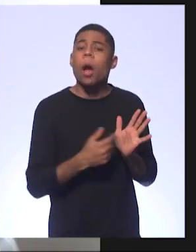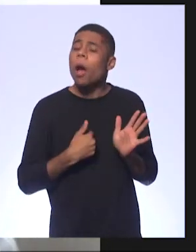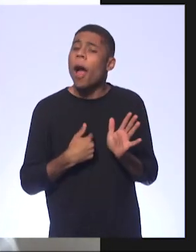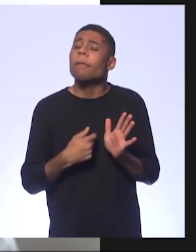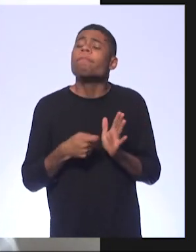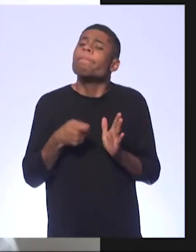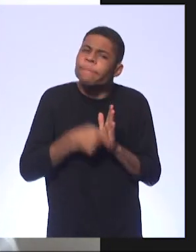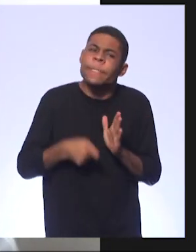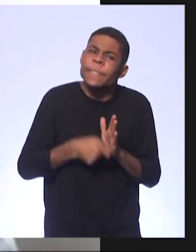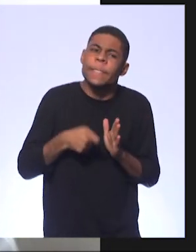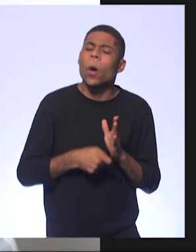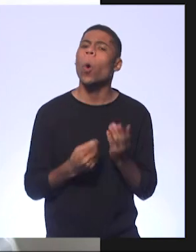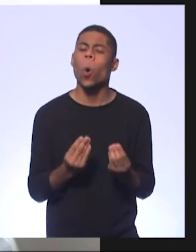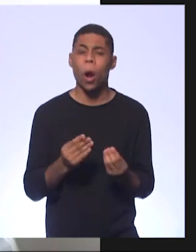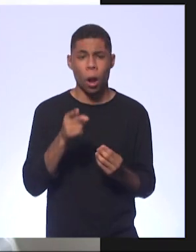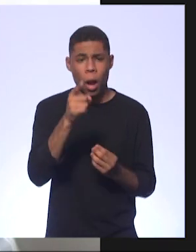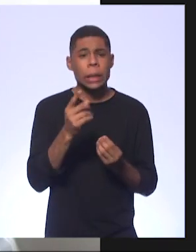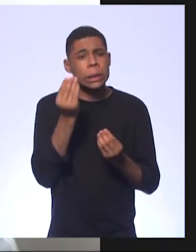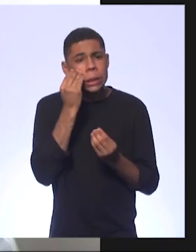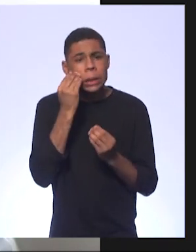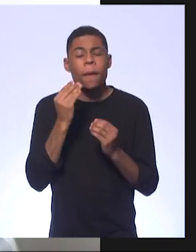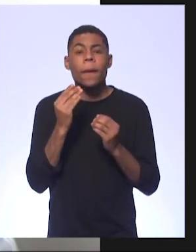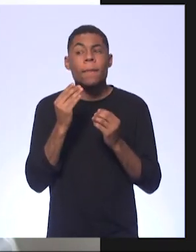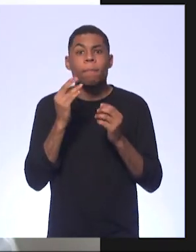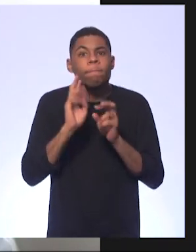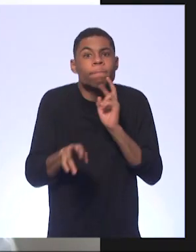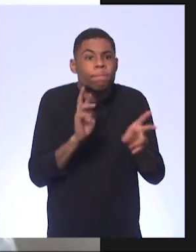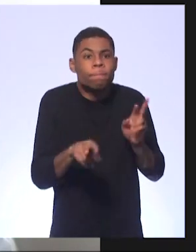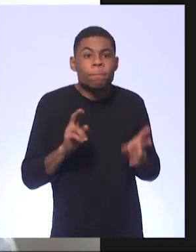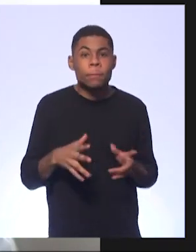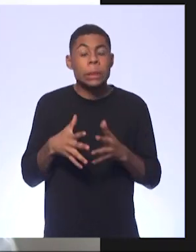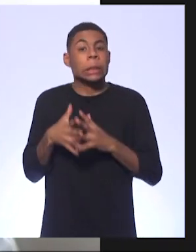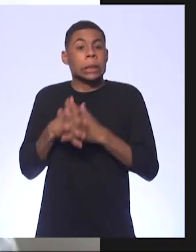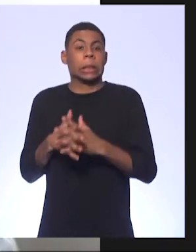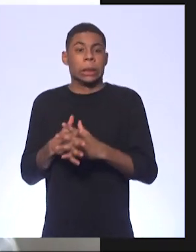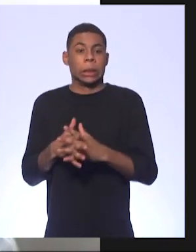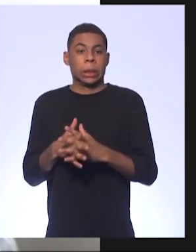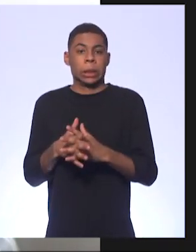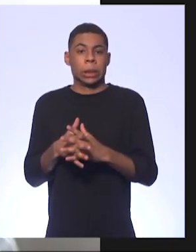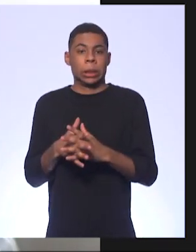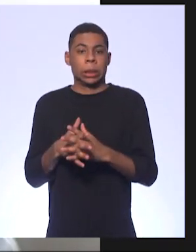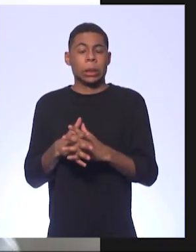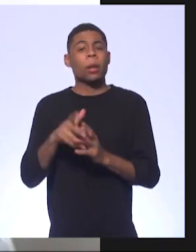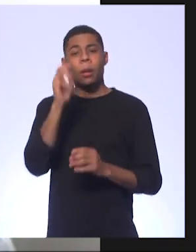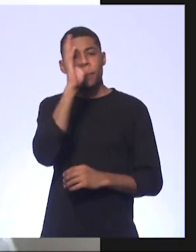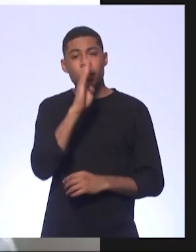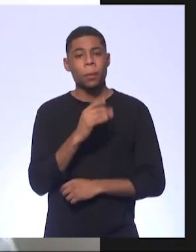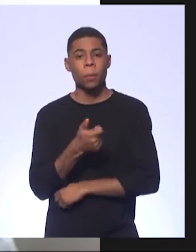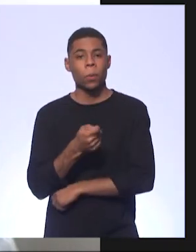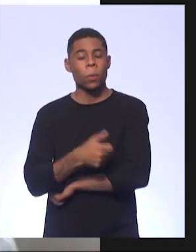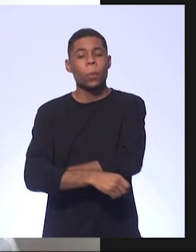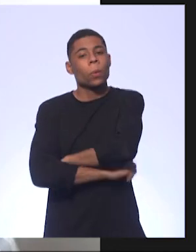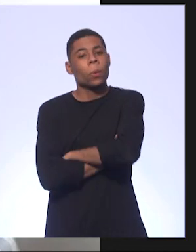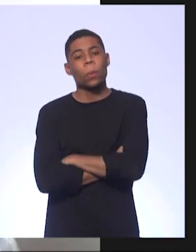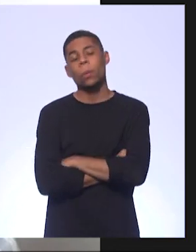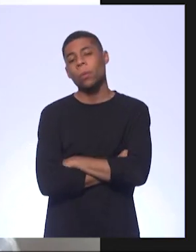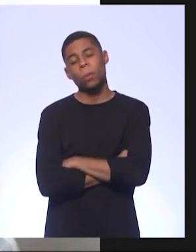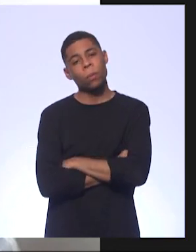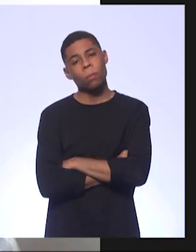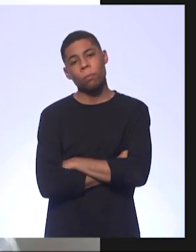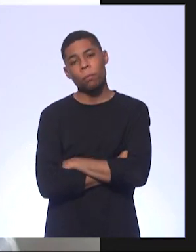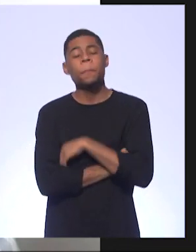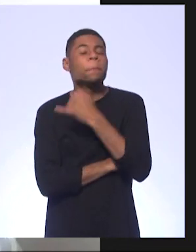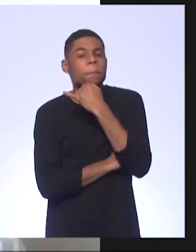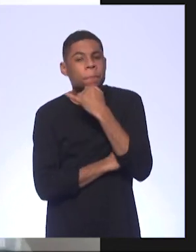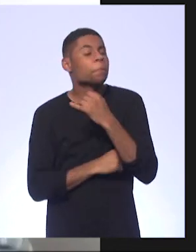eles devem ter uma diversidade de complexidade. No Brasil, isso é pouco falado. Imagina